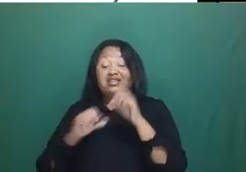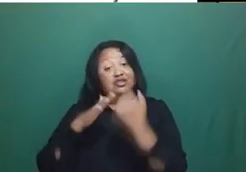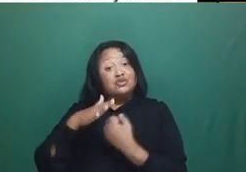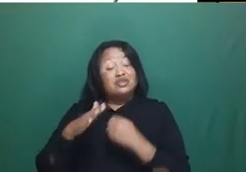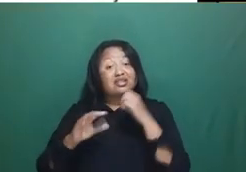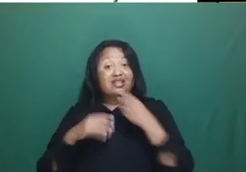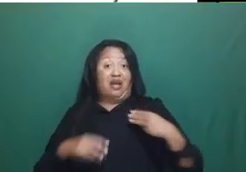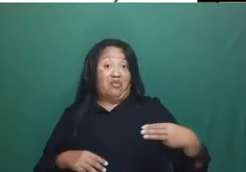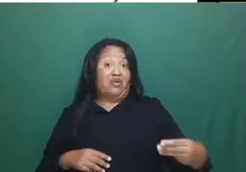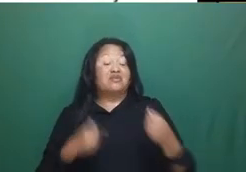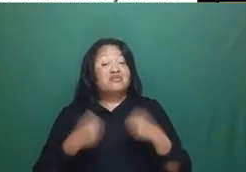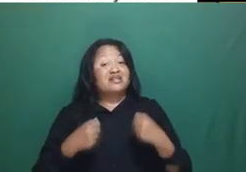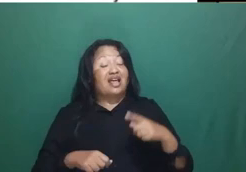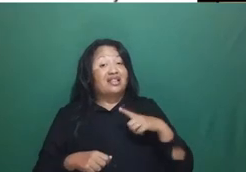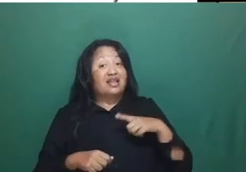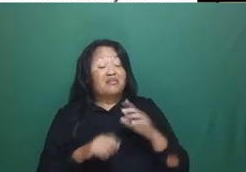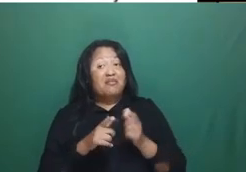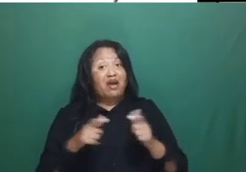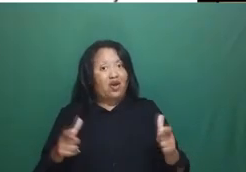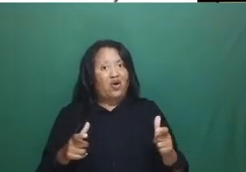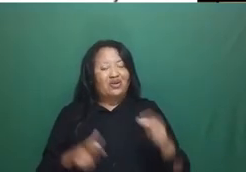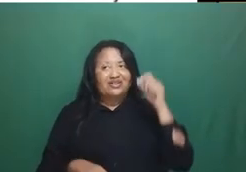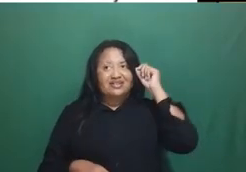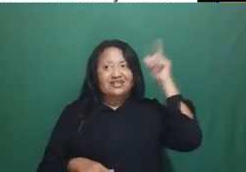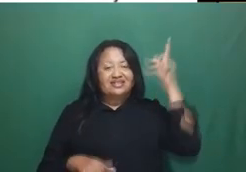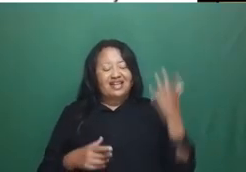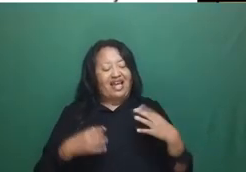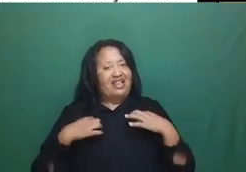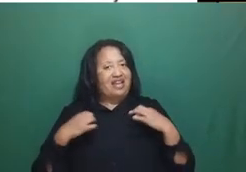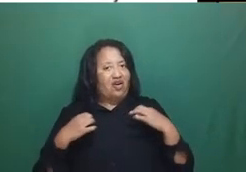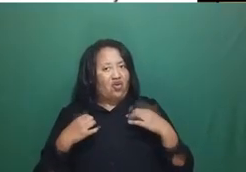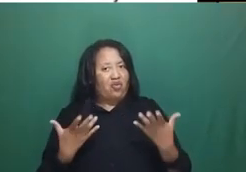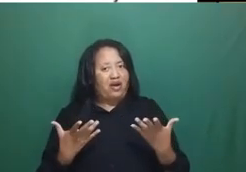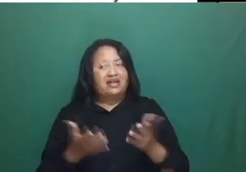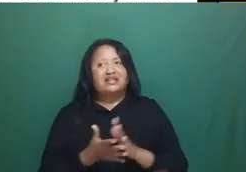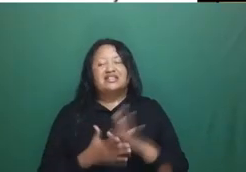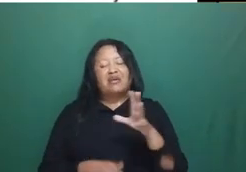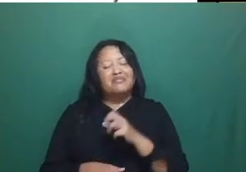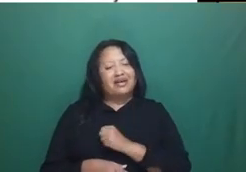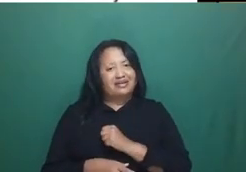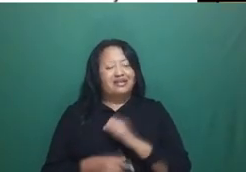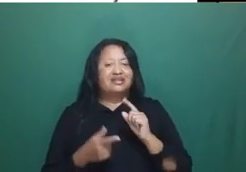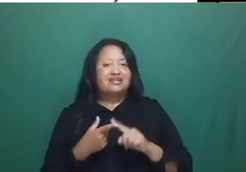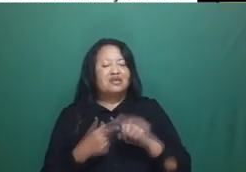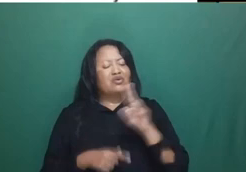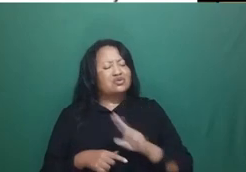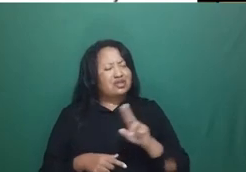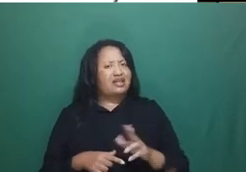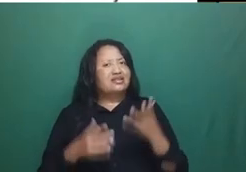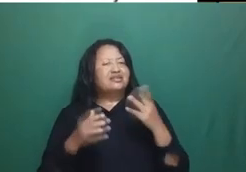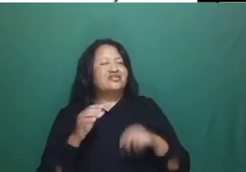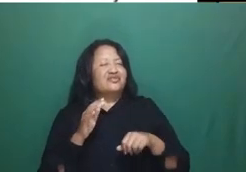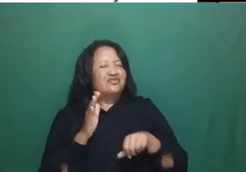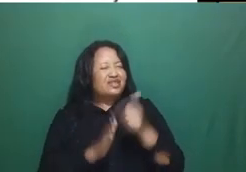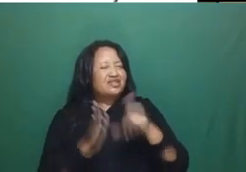da moda ela precisa ter uma maior intenção de fazer a roupa da roupa uma peça que seja amada e que seja também usada muitas